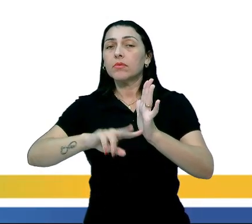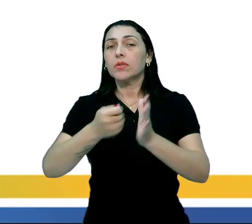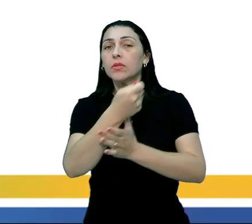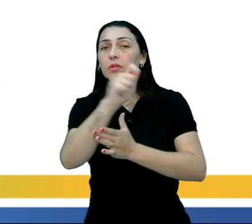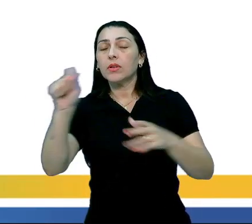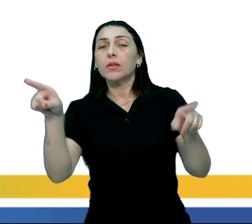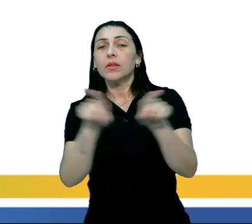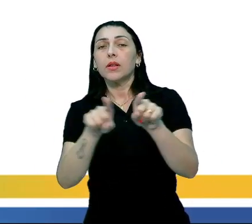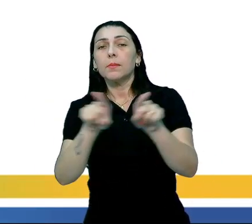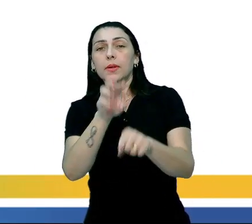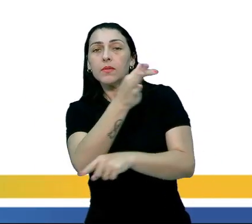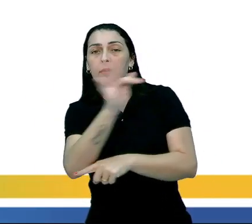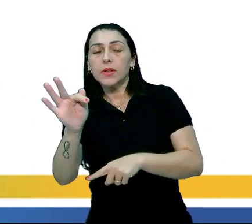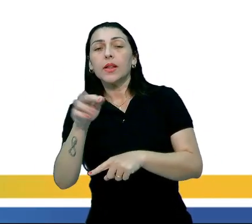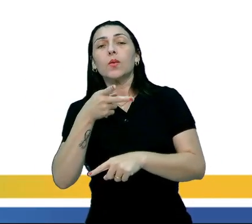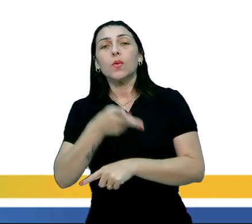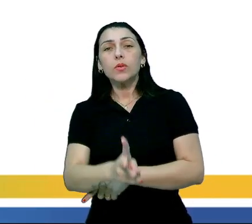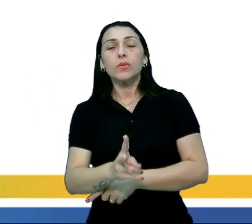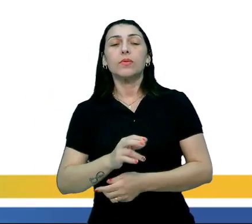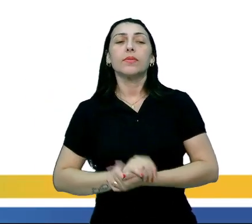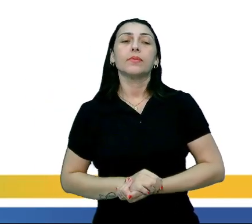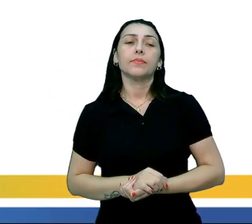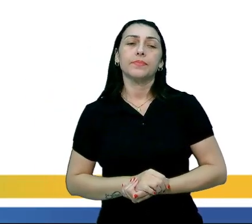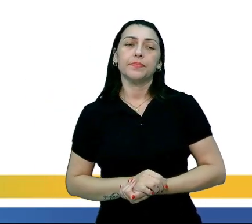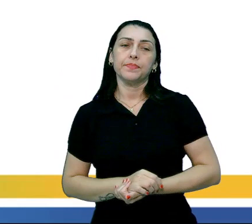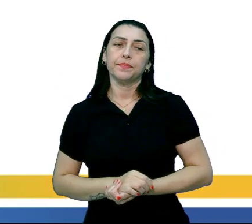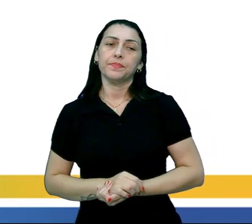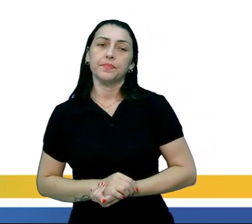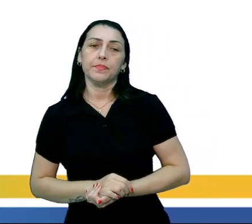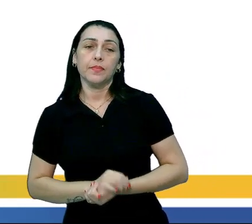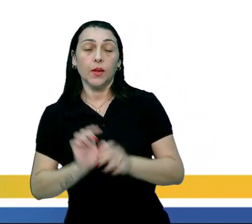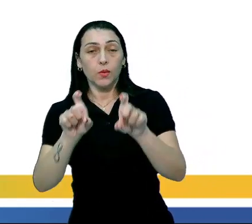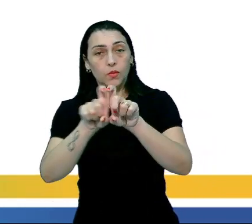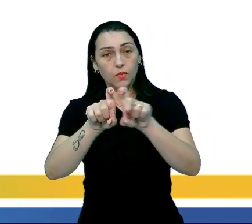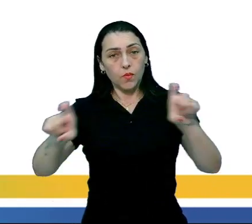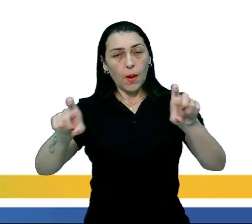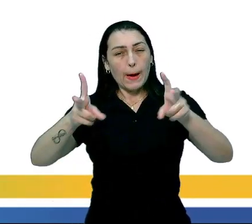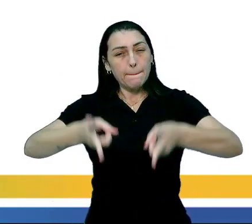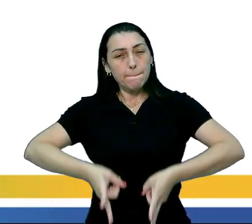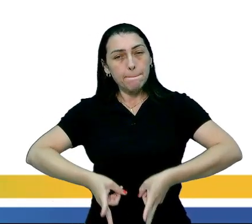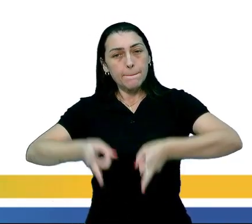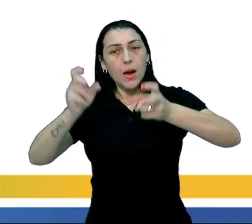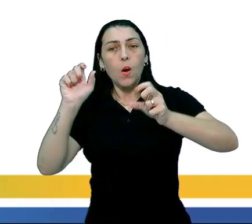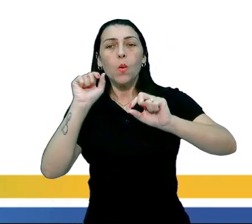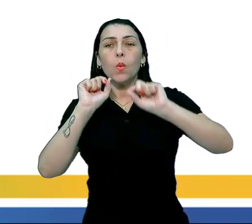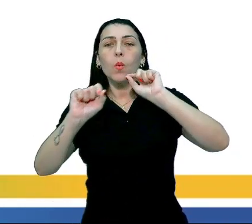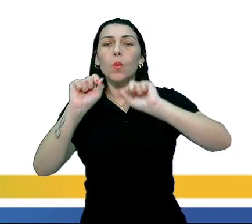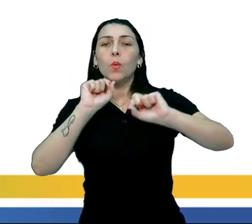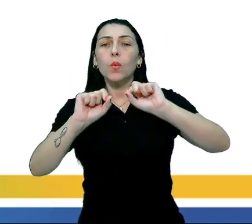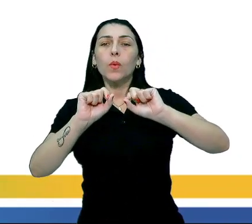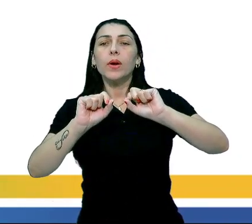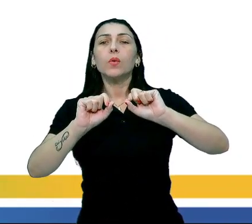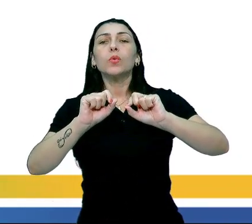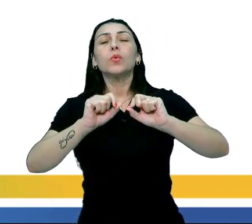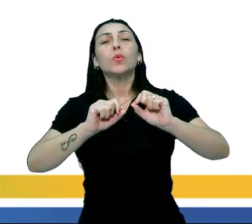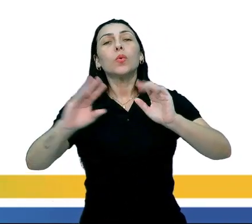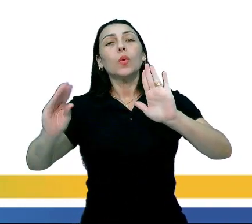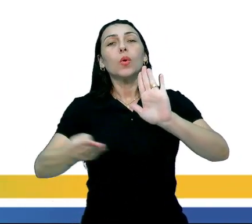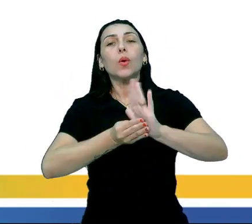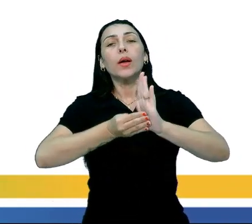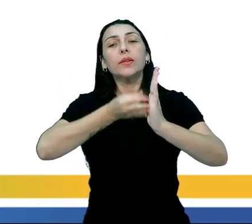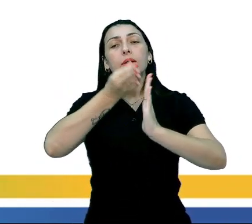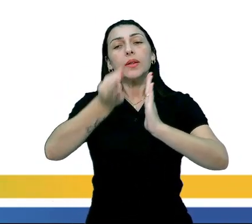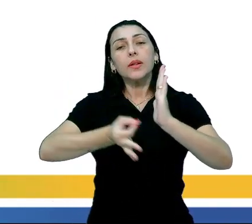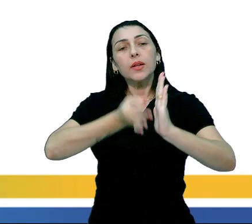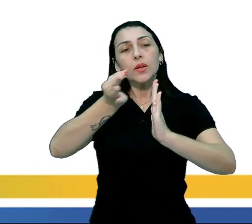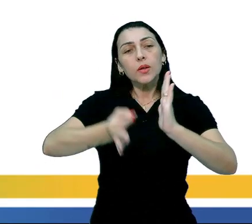ele continua e diz o seguinte: no fragmento, Observa-se o emprego de um